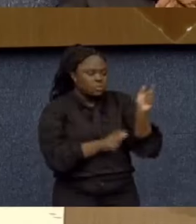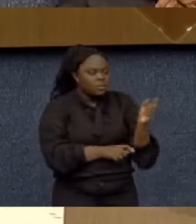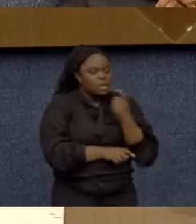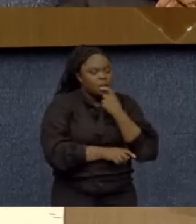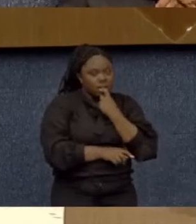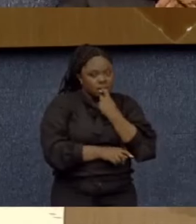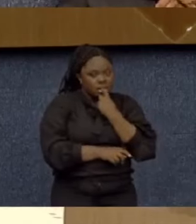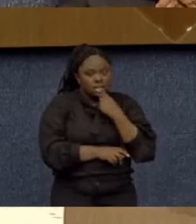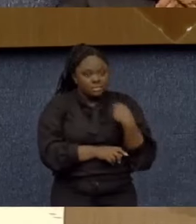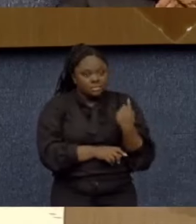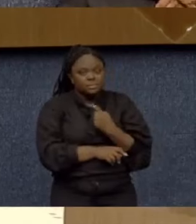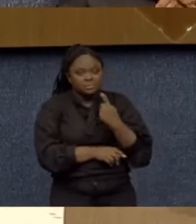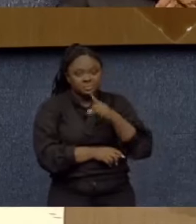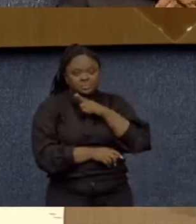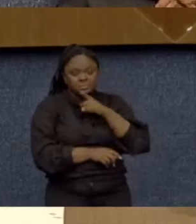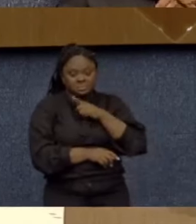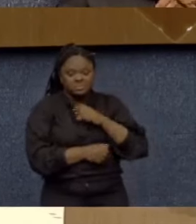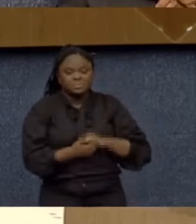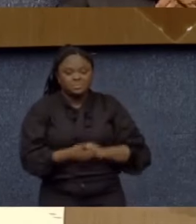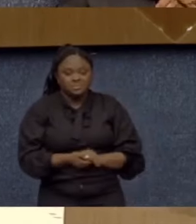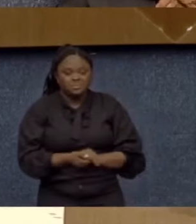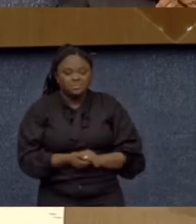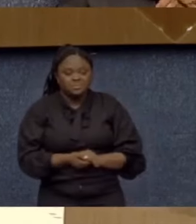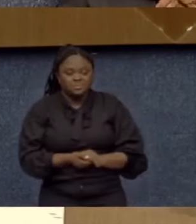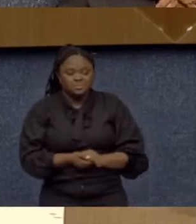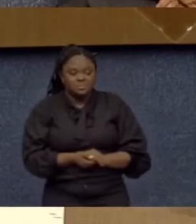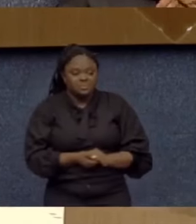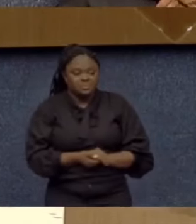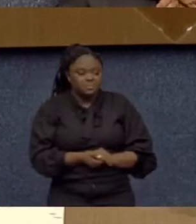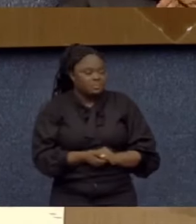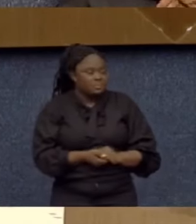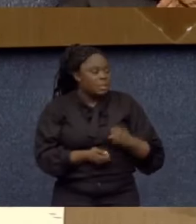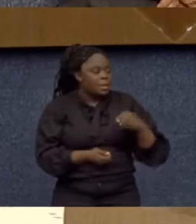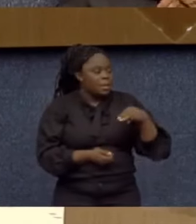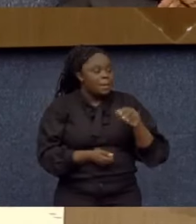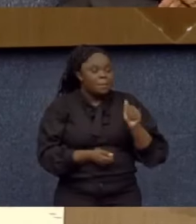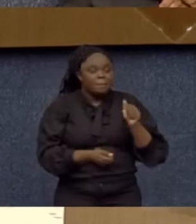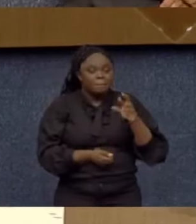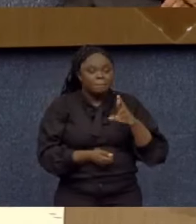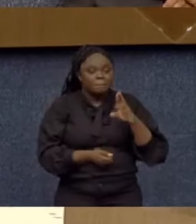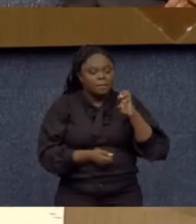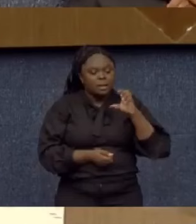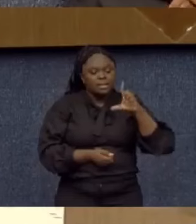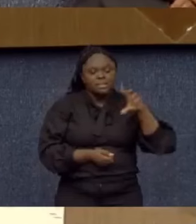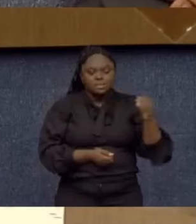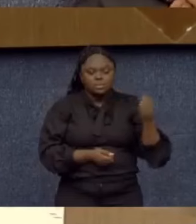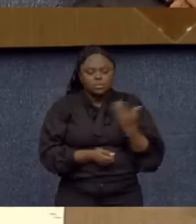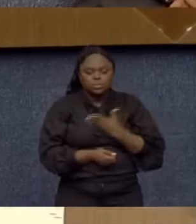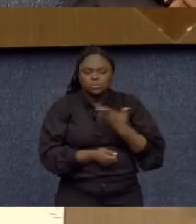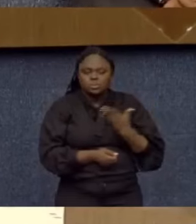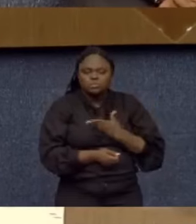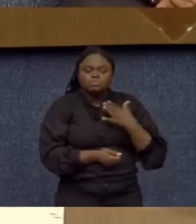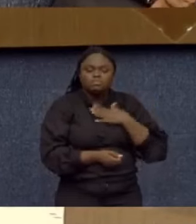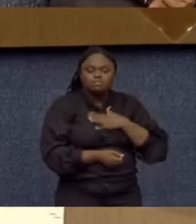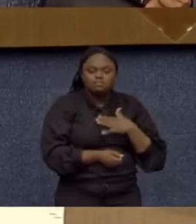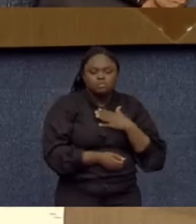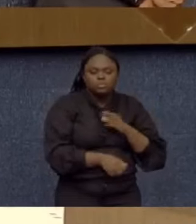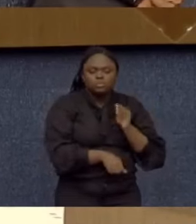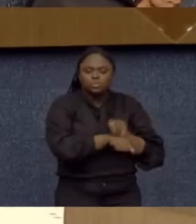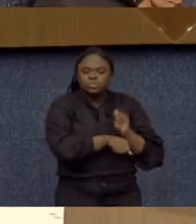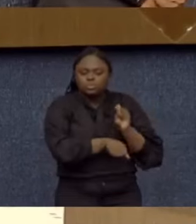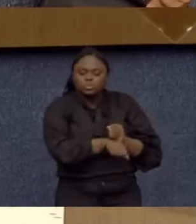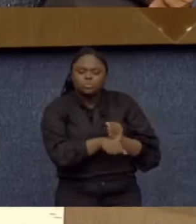acreditar. Marcelo Ferreira. Marcelo Ferreira, um amigo querido que cuida,